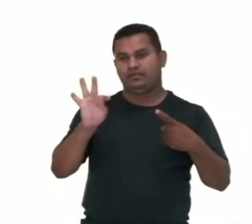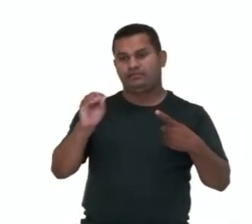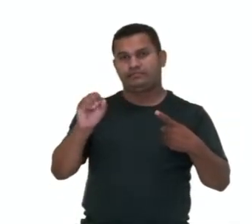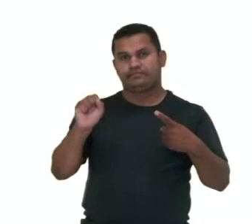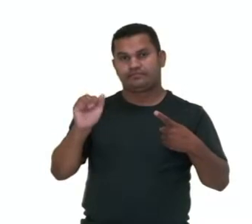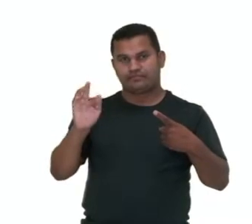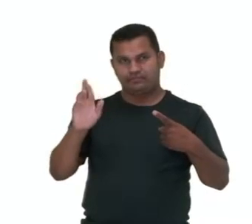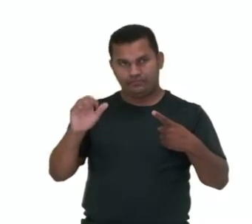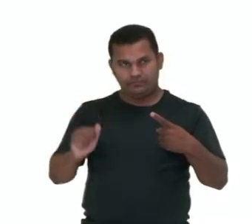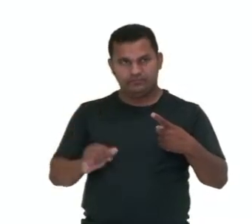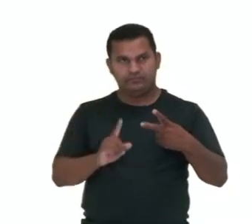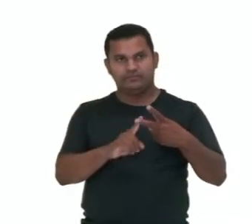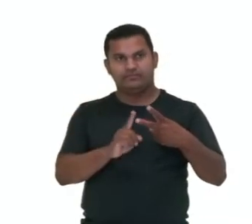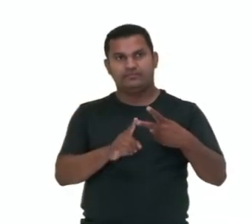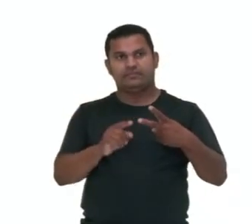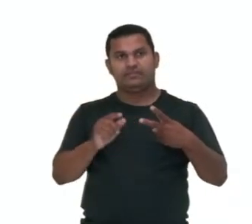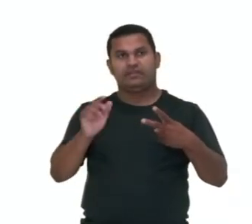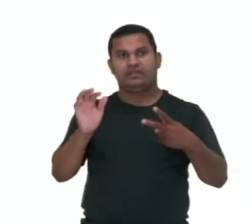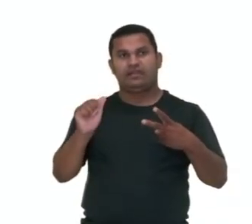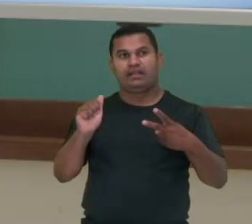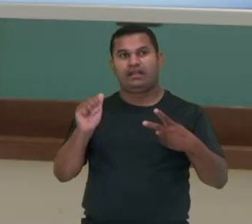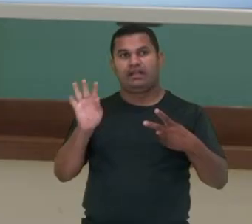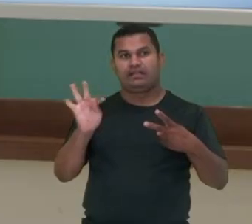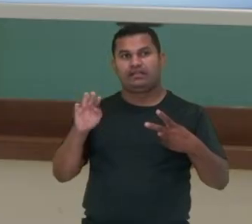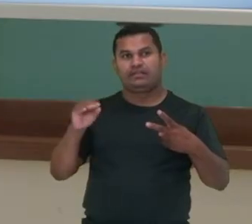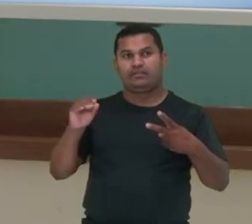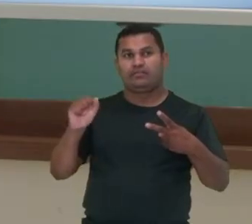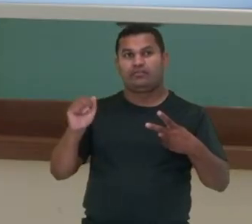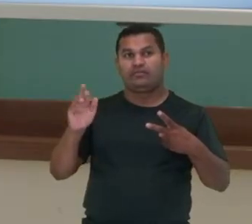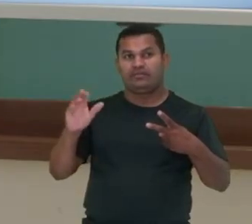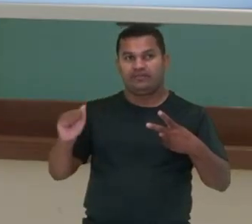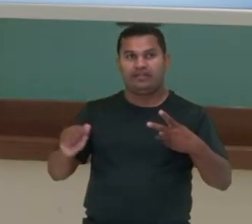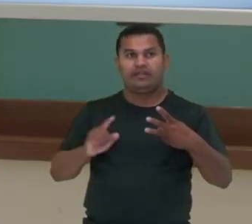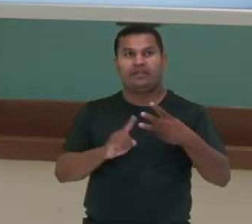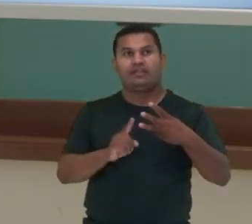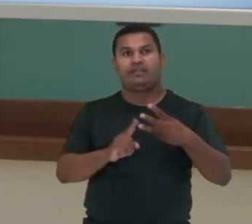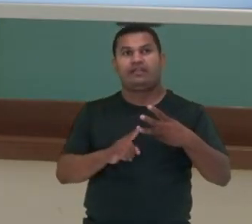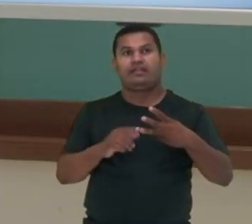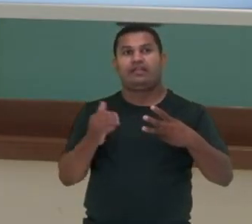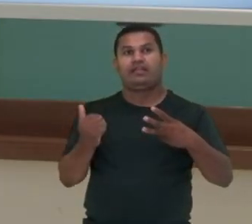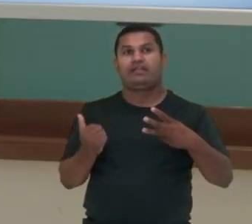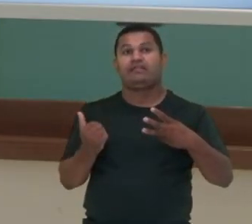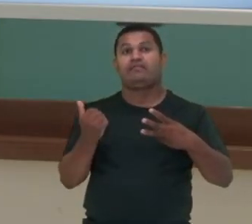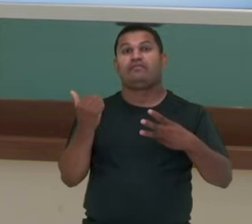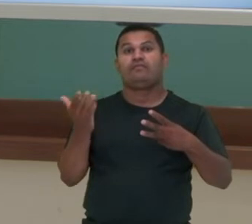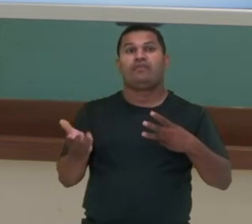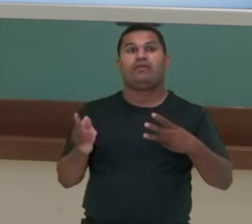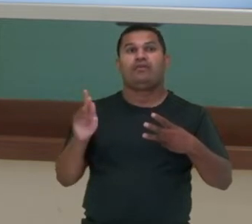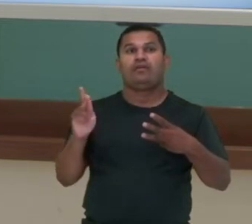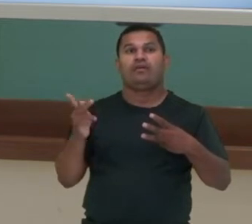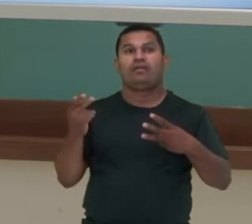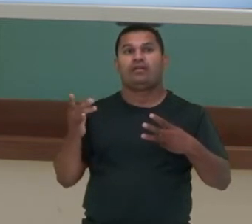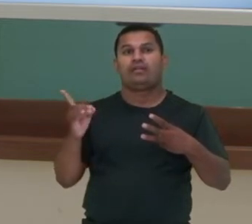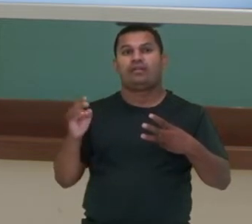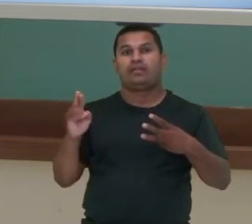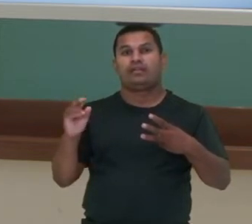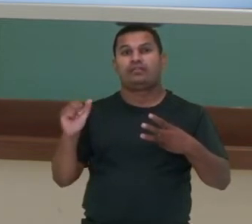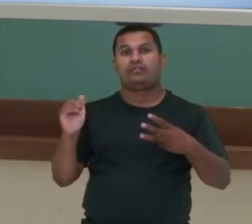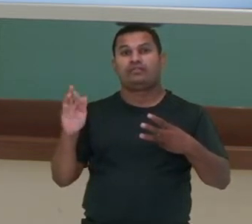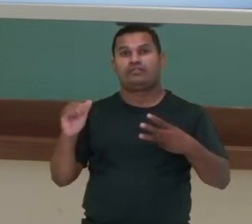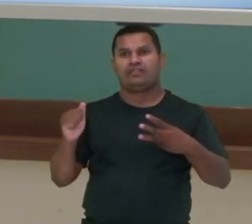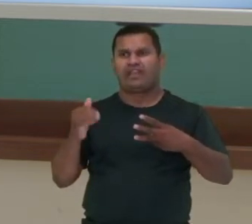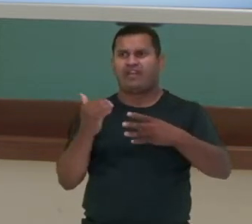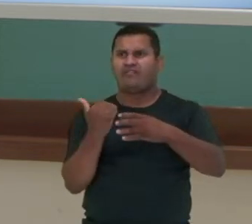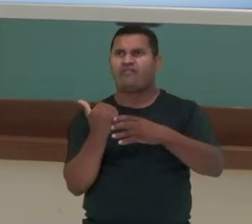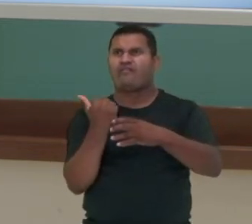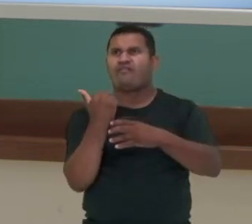e a atmosfera, certo? Não encontramos mais vida a partir ali do final da atmosfera, no espaço